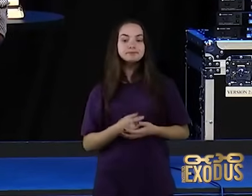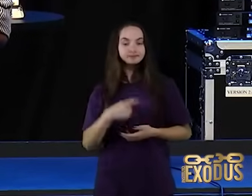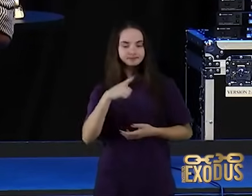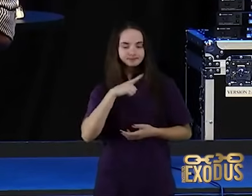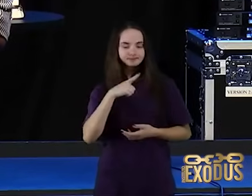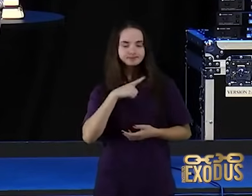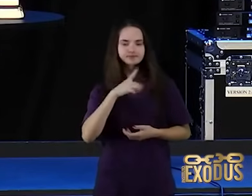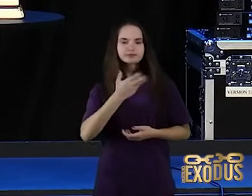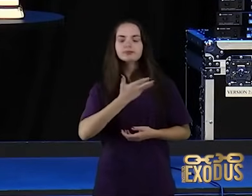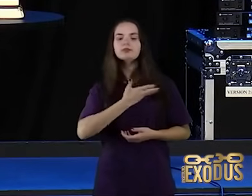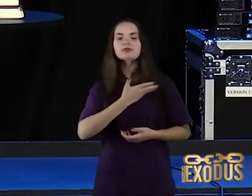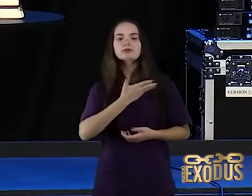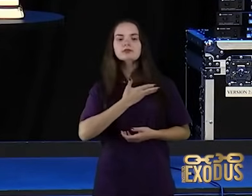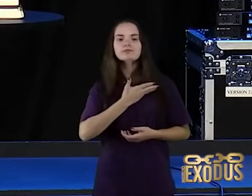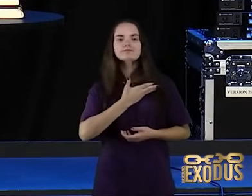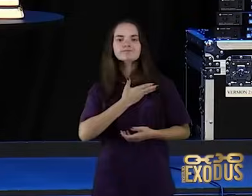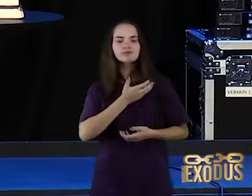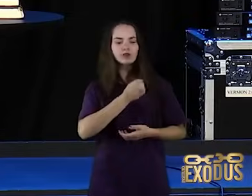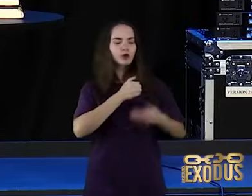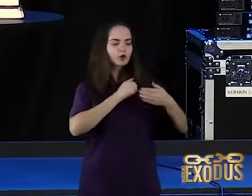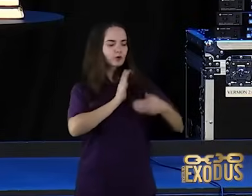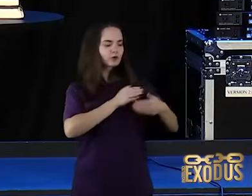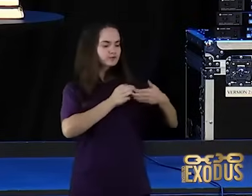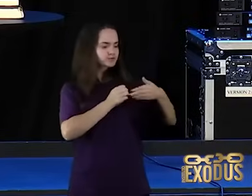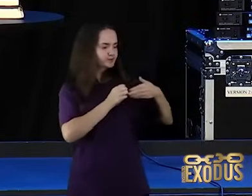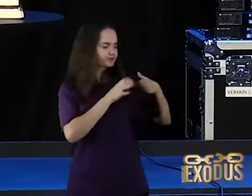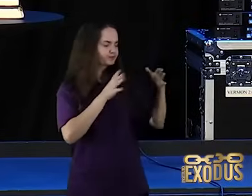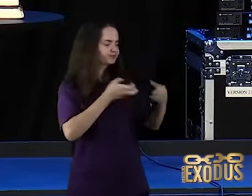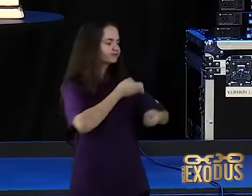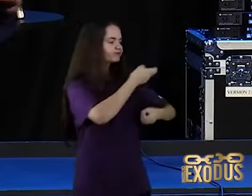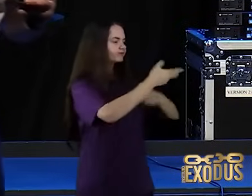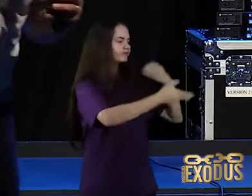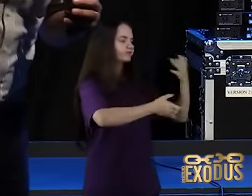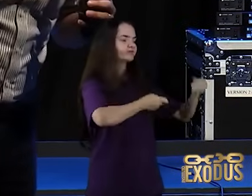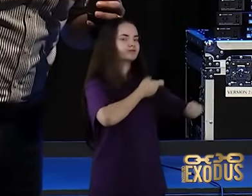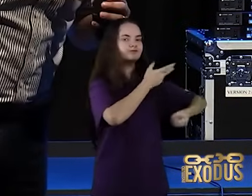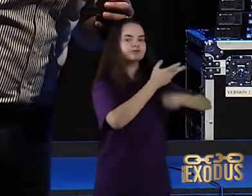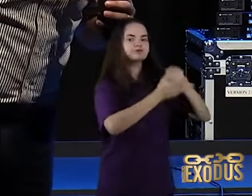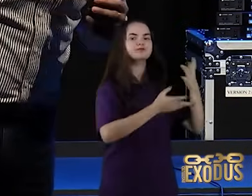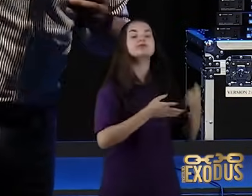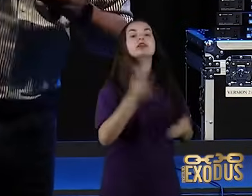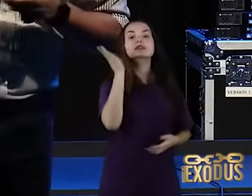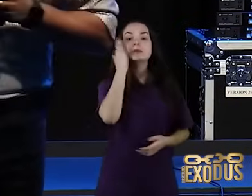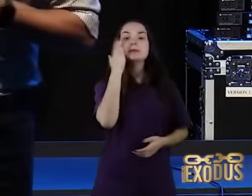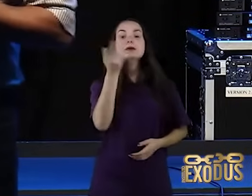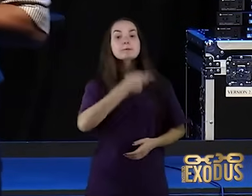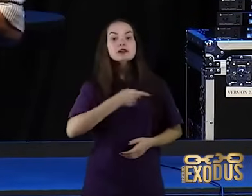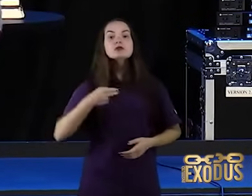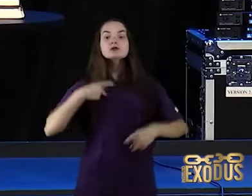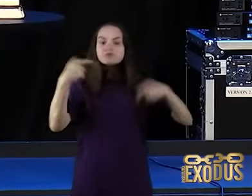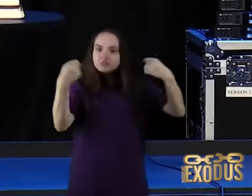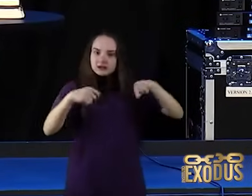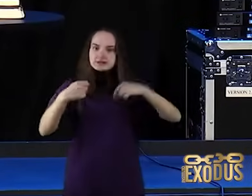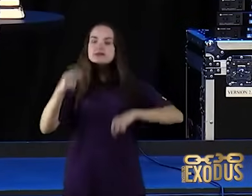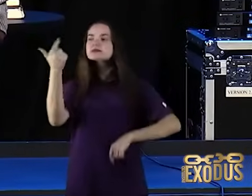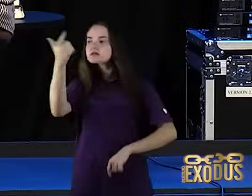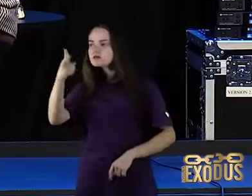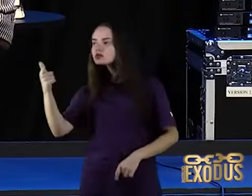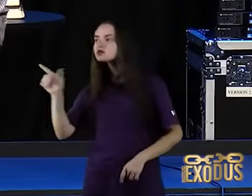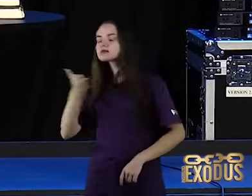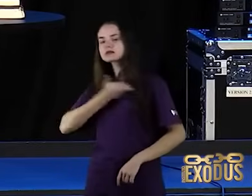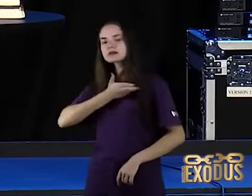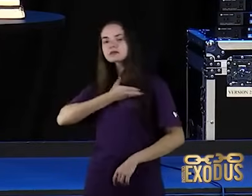amigos que você abre o coração sabia disso sabia que pastor precisa de amigo